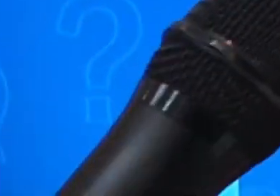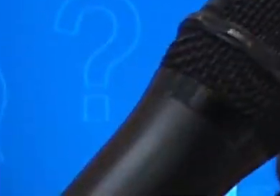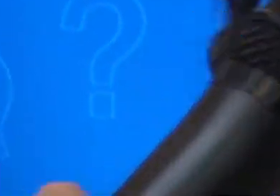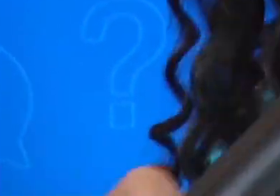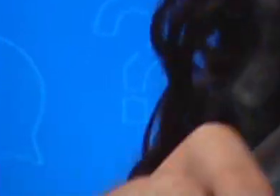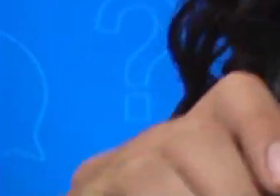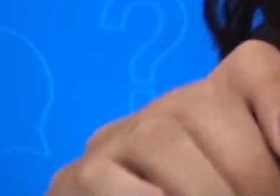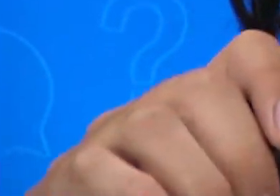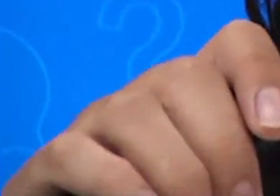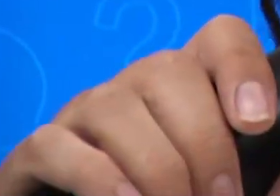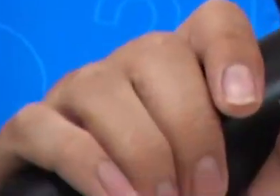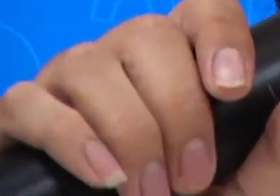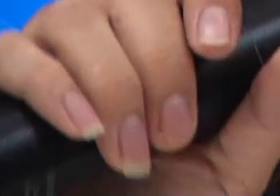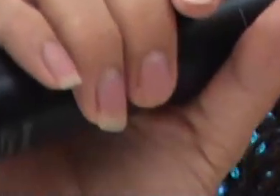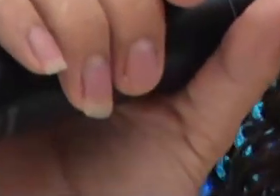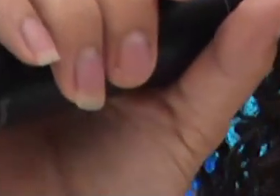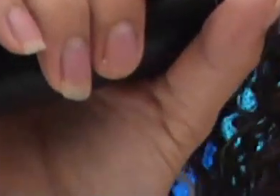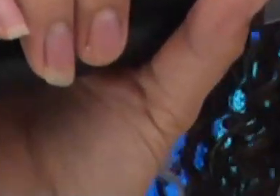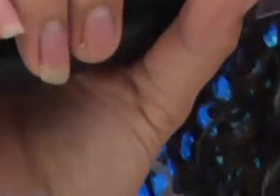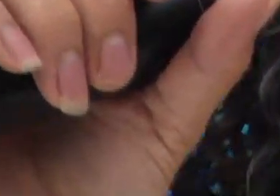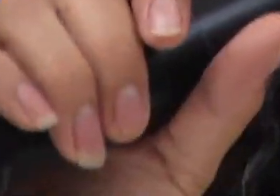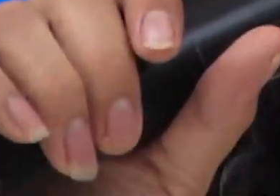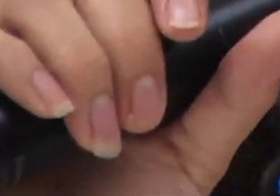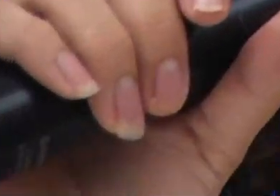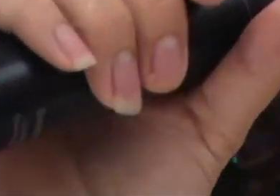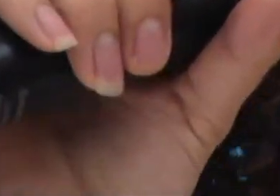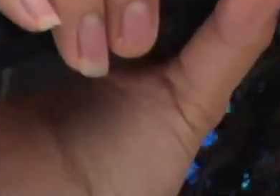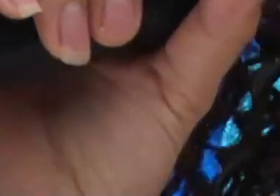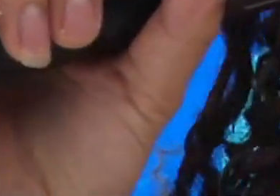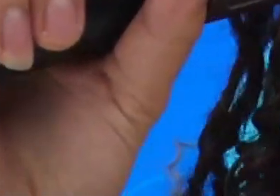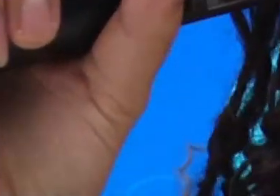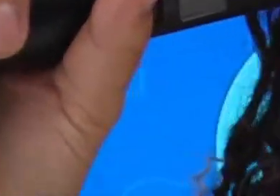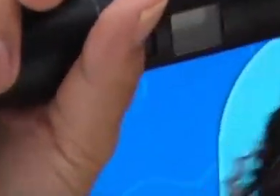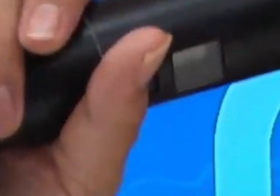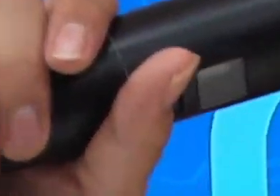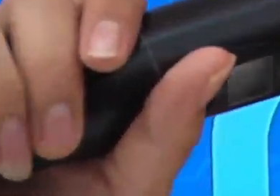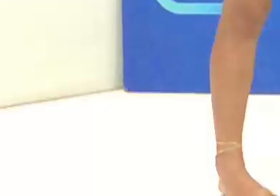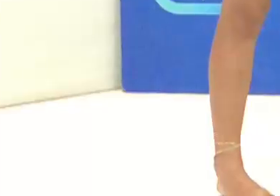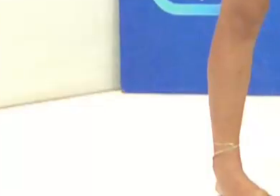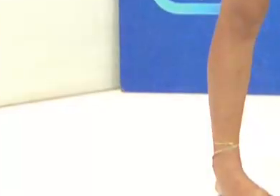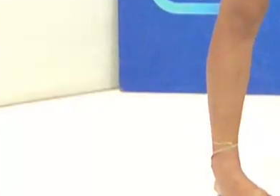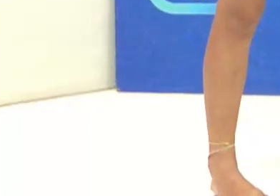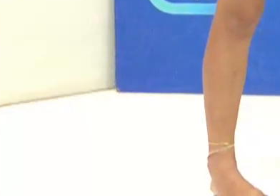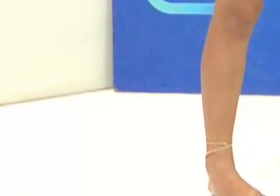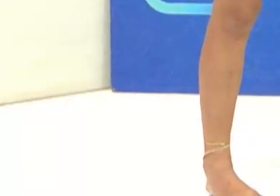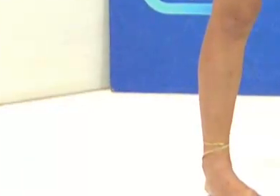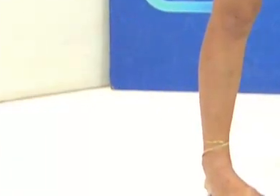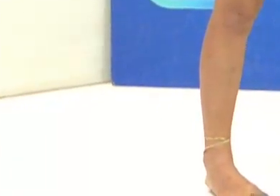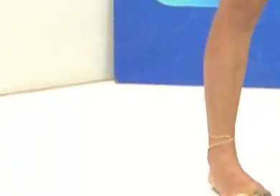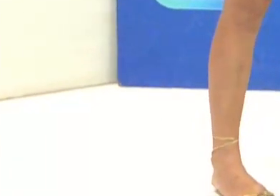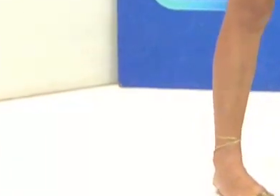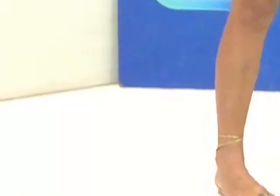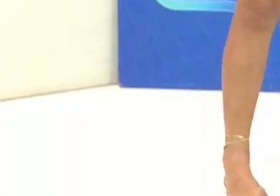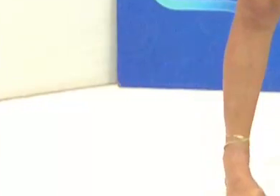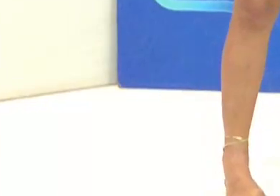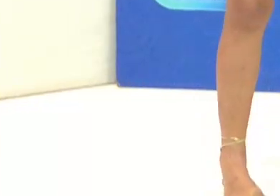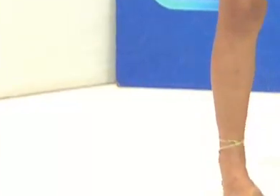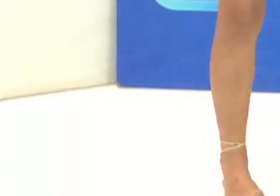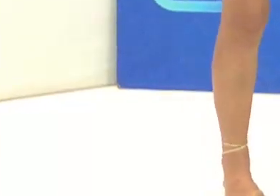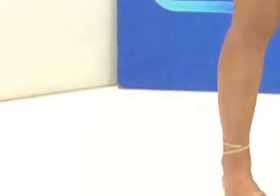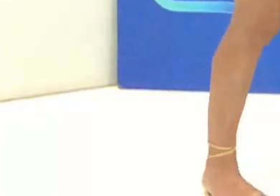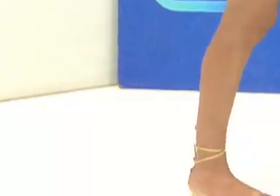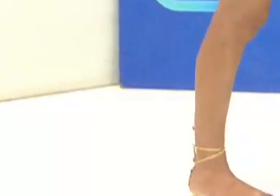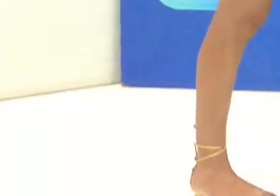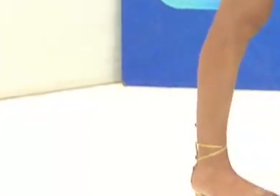Make? Foi a Rodriga que fez essa maquiagem. Eita, babado, obrigada. Ela também joga pedra com a mão esquerda? Joga. Ah, então pronto, tá